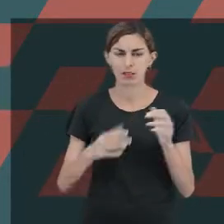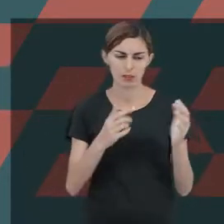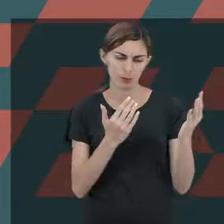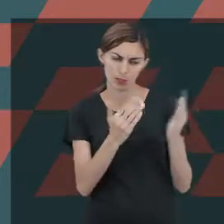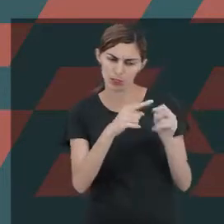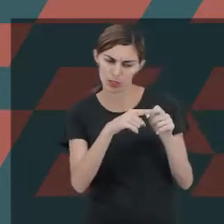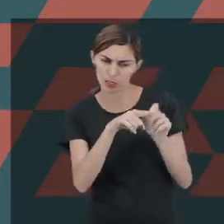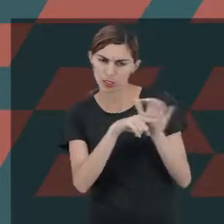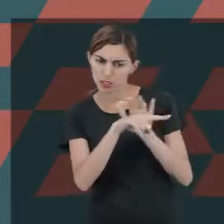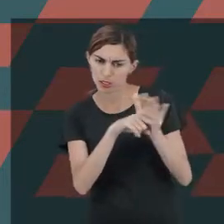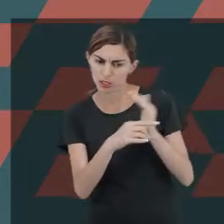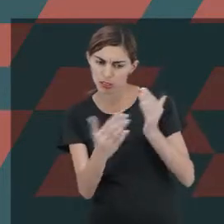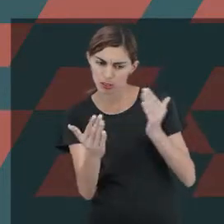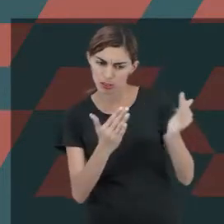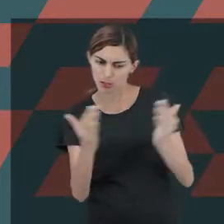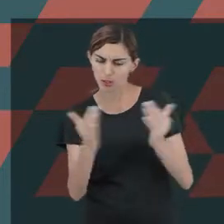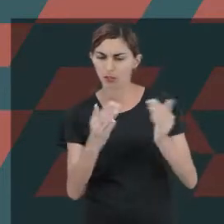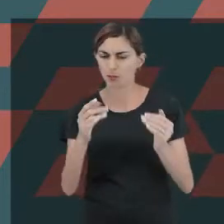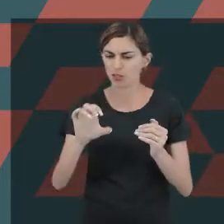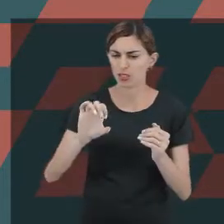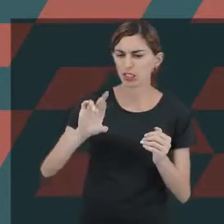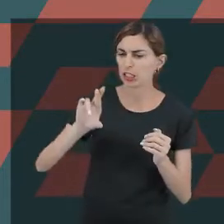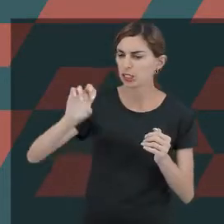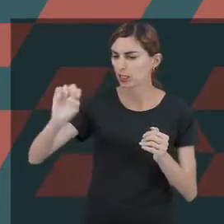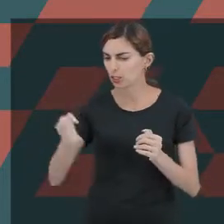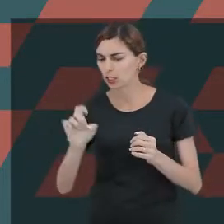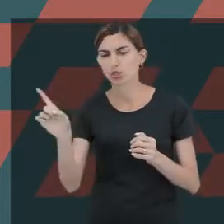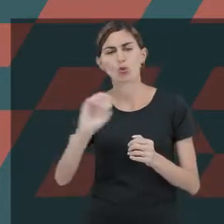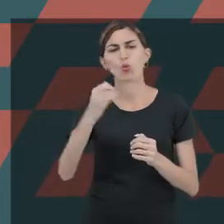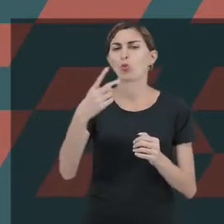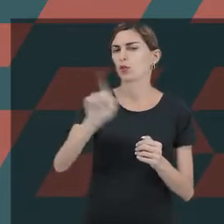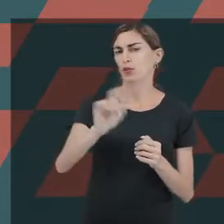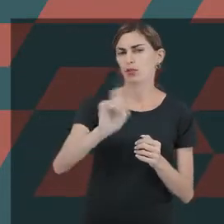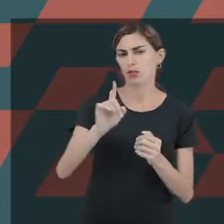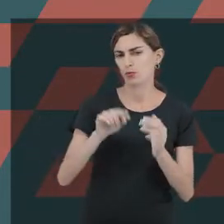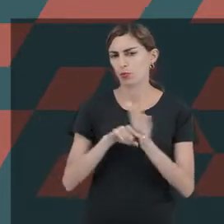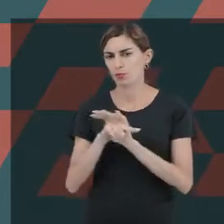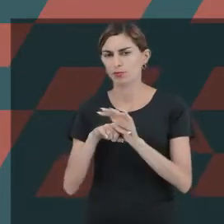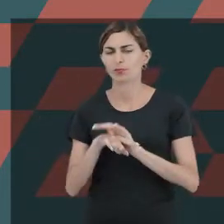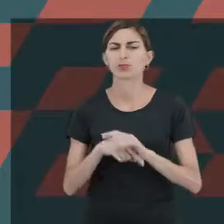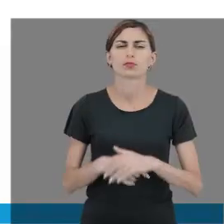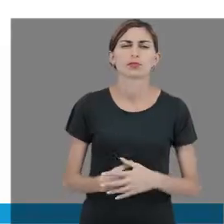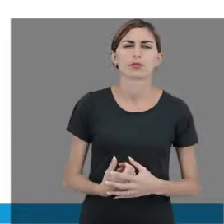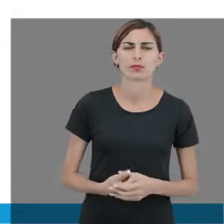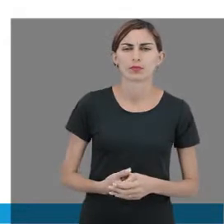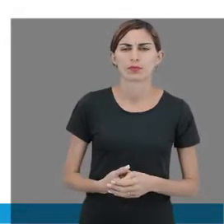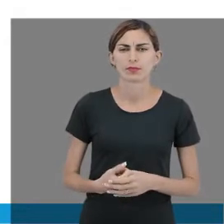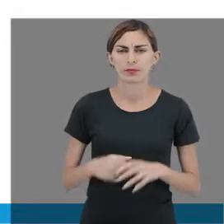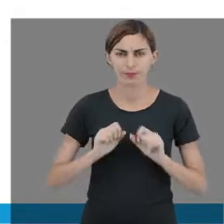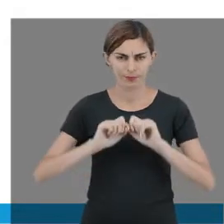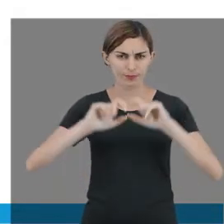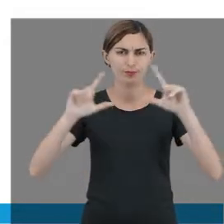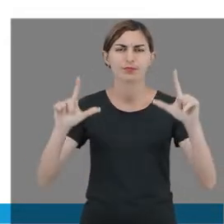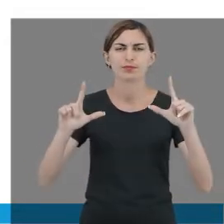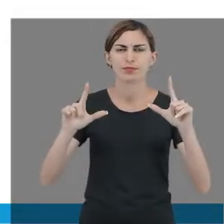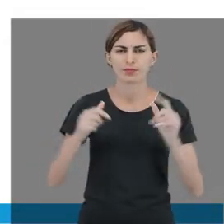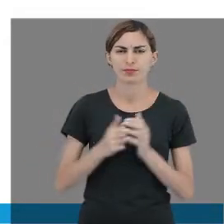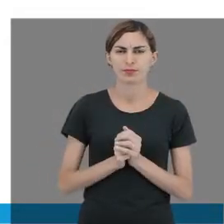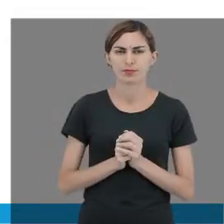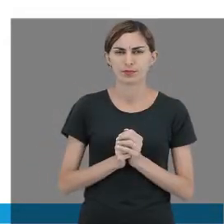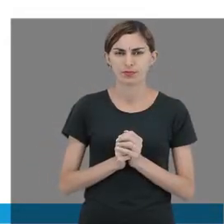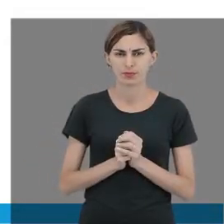se aquilo é crise ou não, e não ocorrer ou de tratar de mais ou de tratar de menos, tá? A artrogripose é